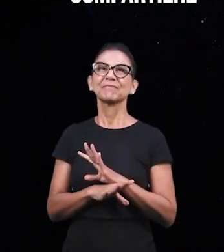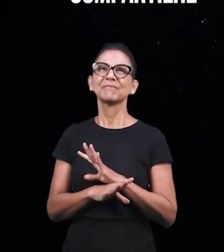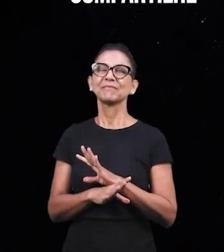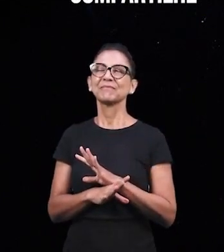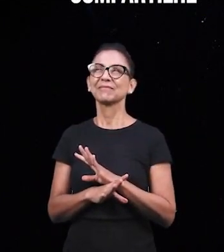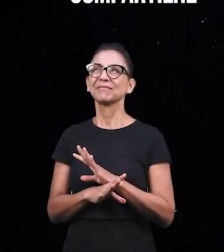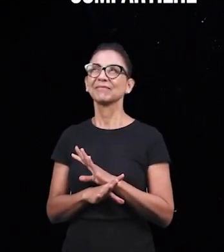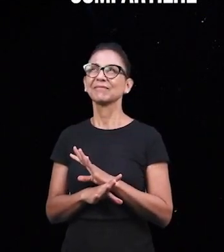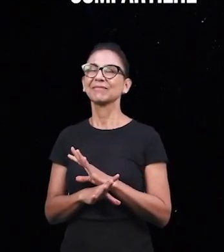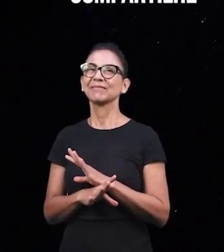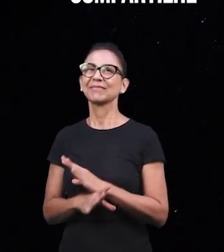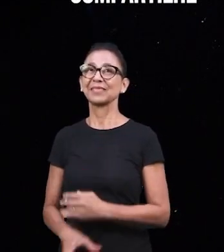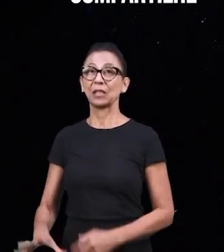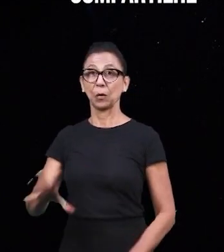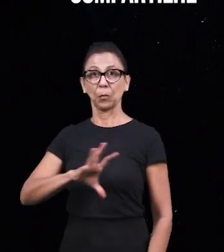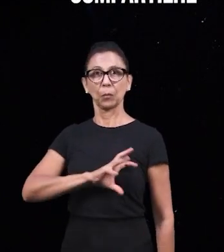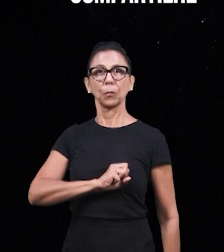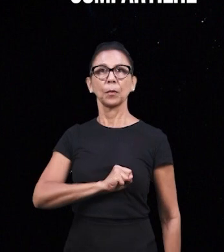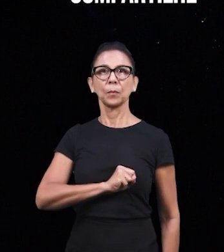ser. Grande amor